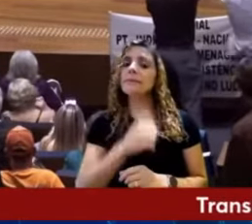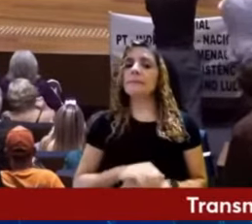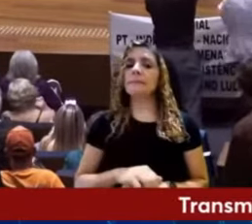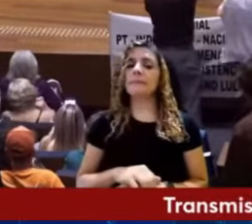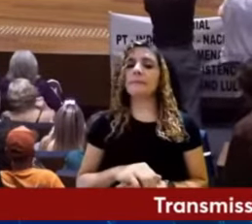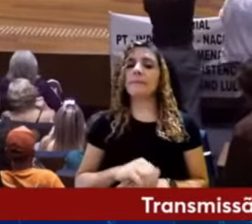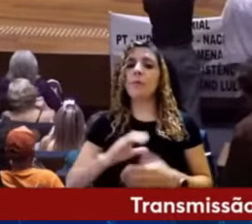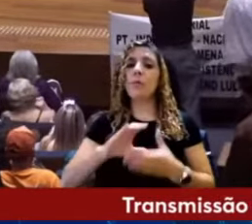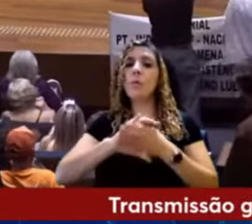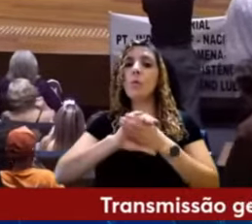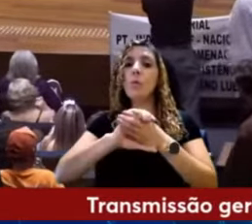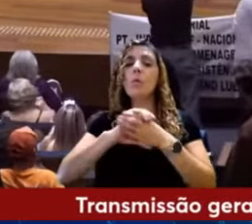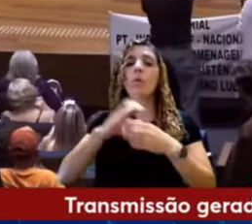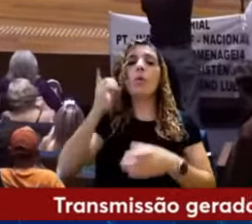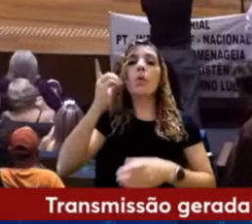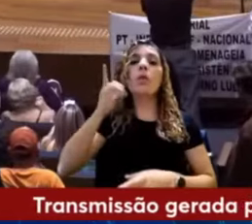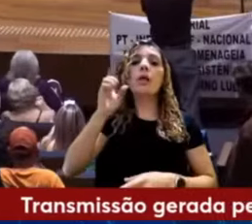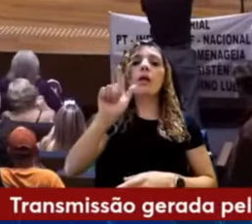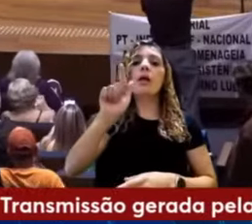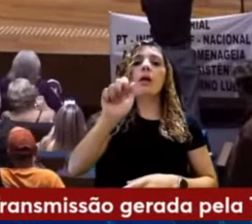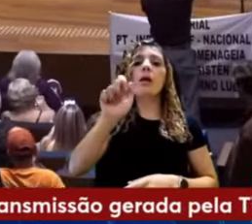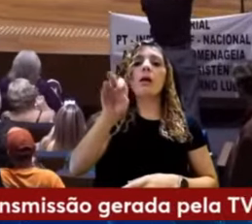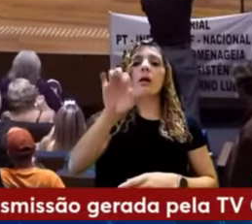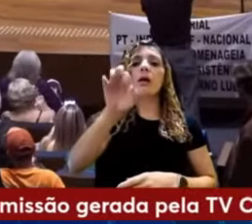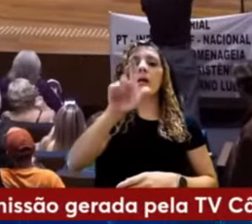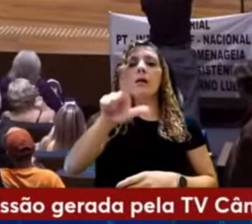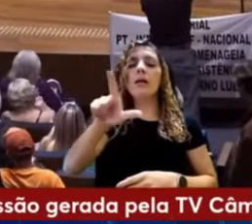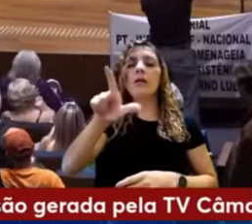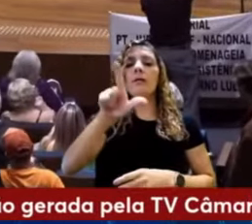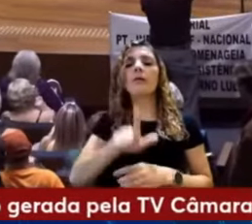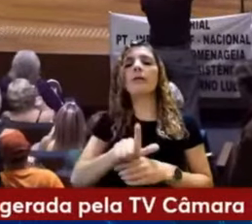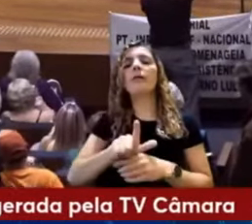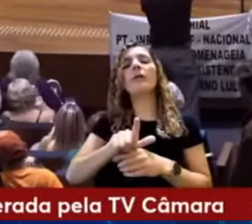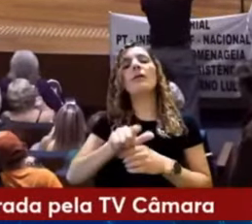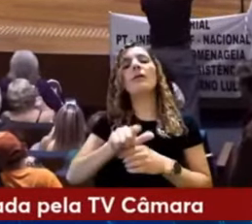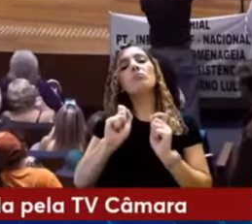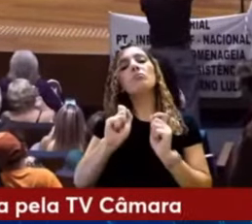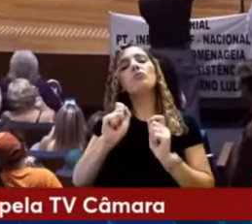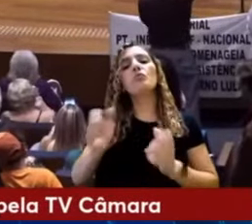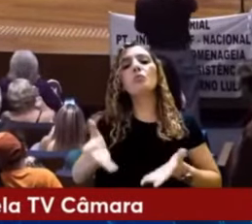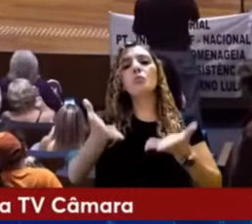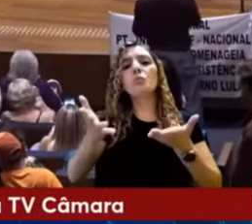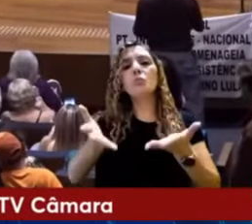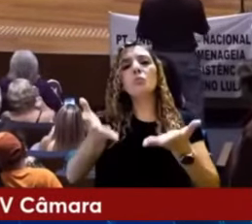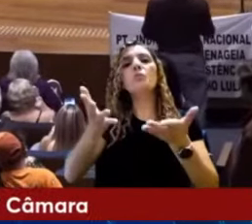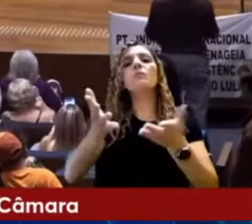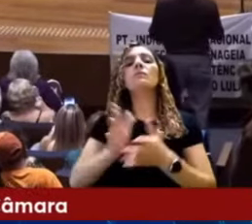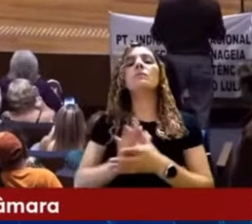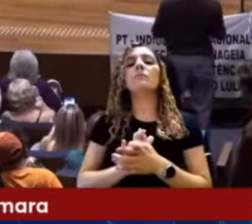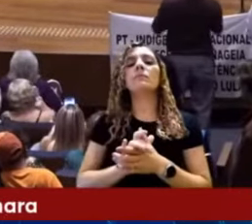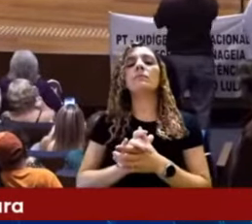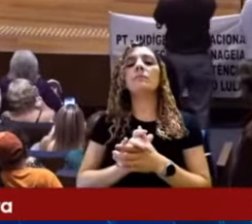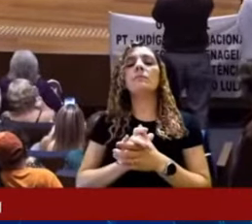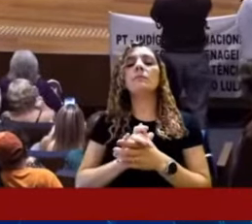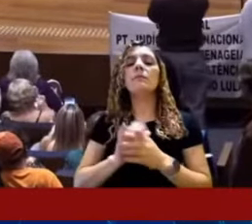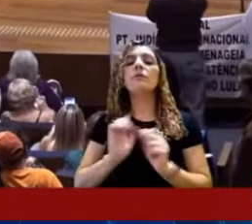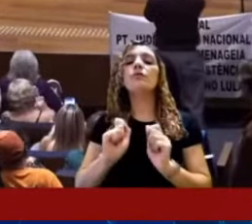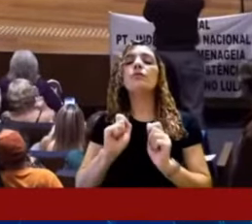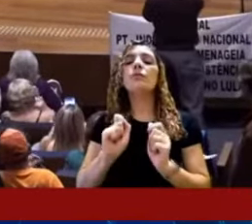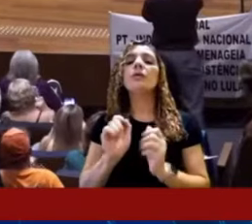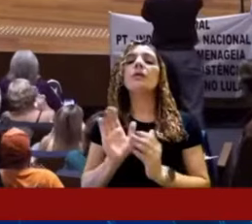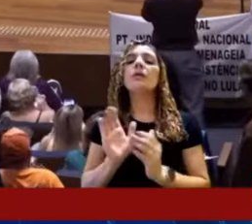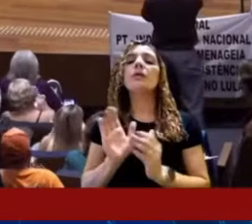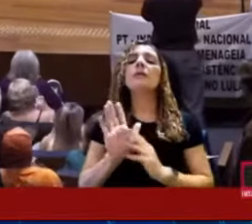cumprimentar o deputado Gabriel pela iniciativa de propor essa sessão de